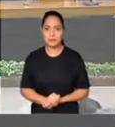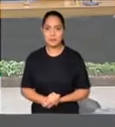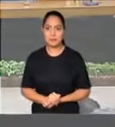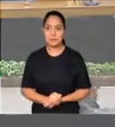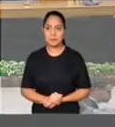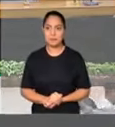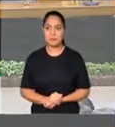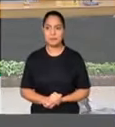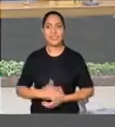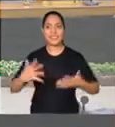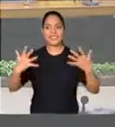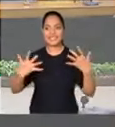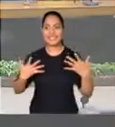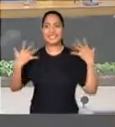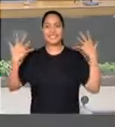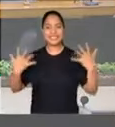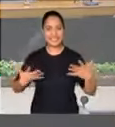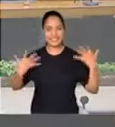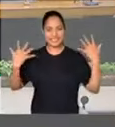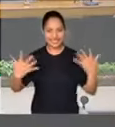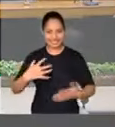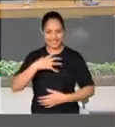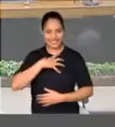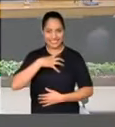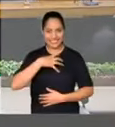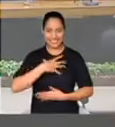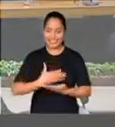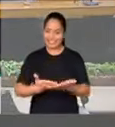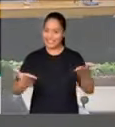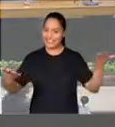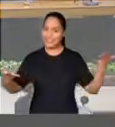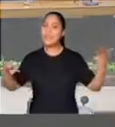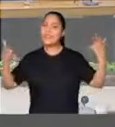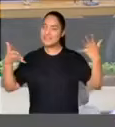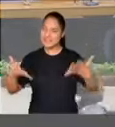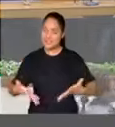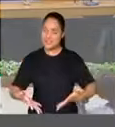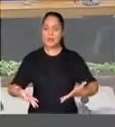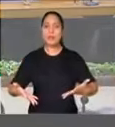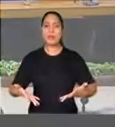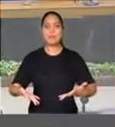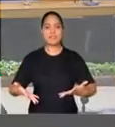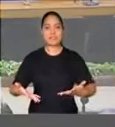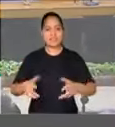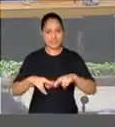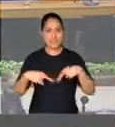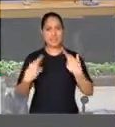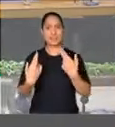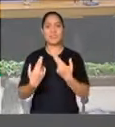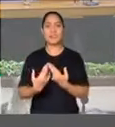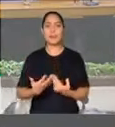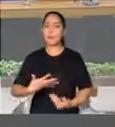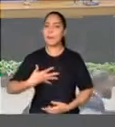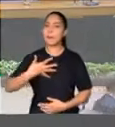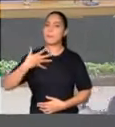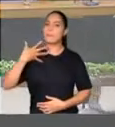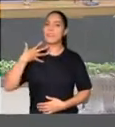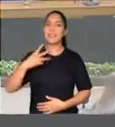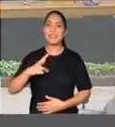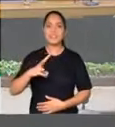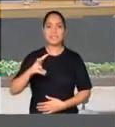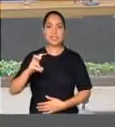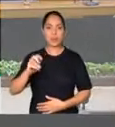É com a alegria imensa que nós estamos aqui nesta sessão solene em homenagem aos 50 anos do levante